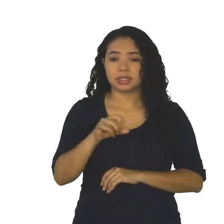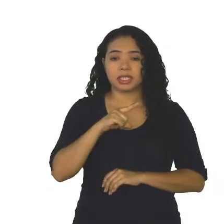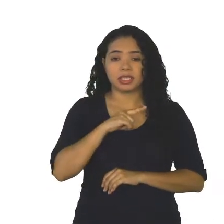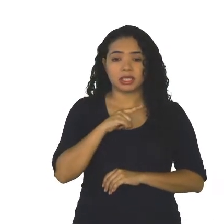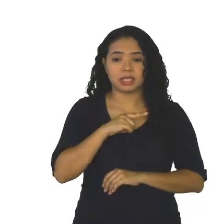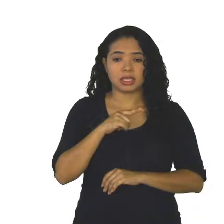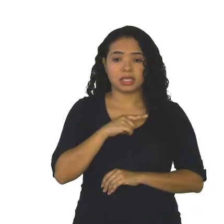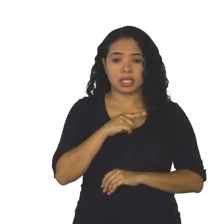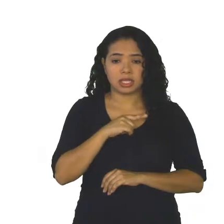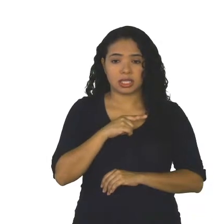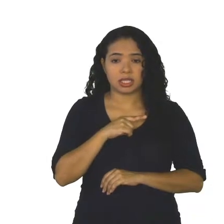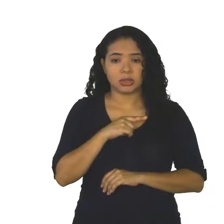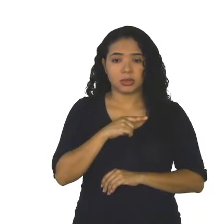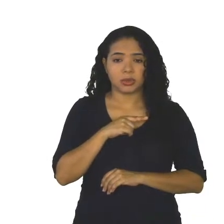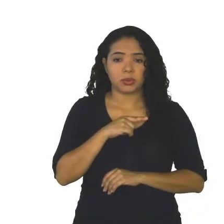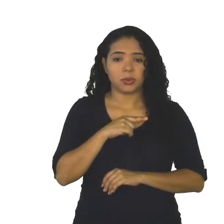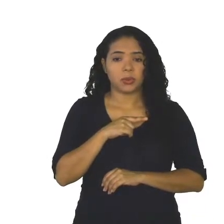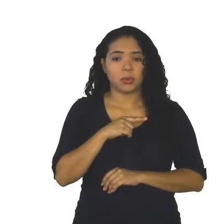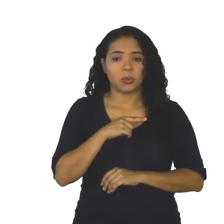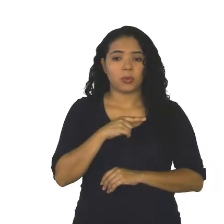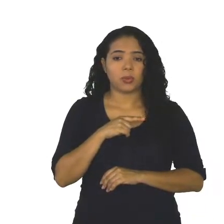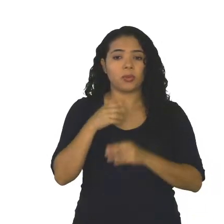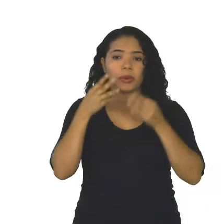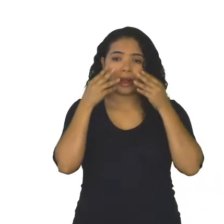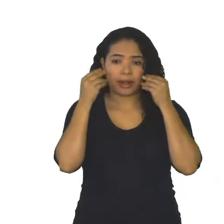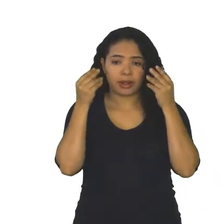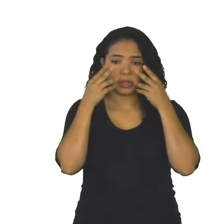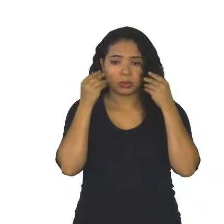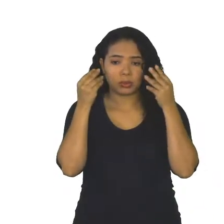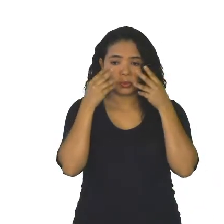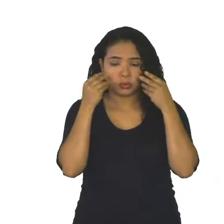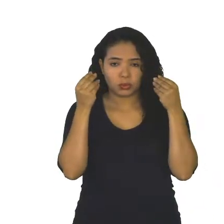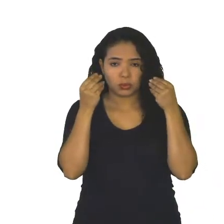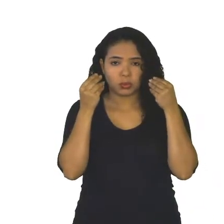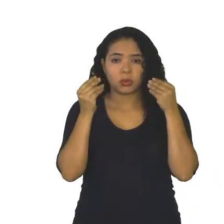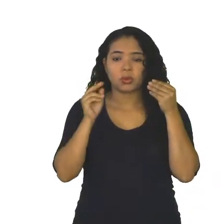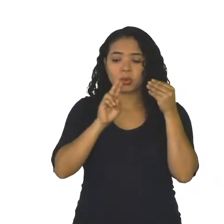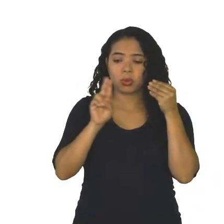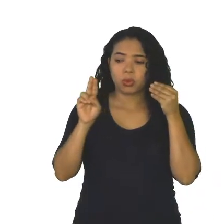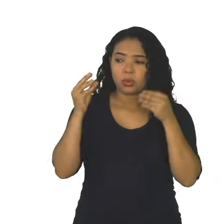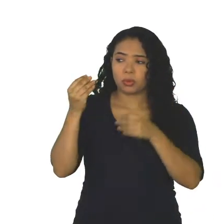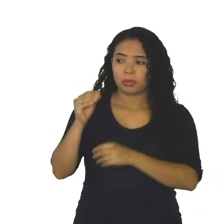casa e esse gato, por exemplo, o nome dele é Espuma,